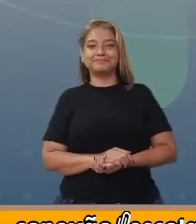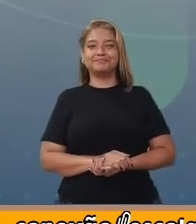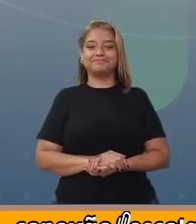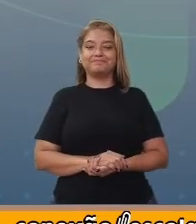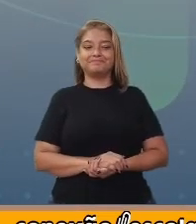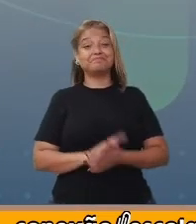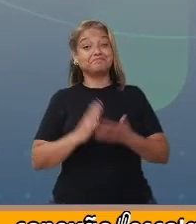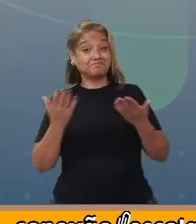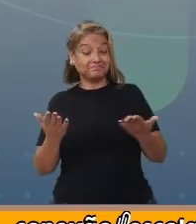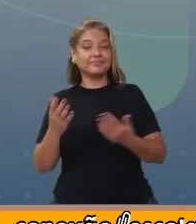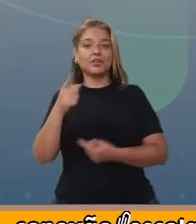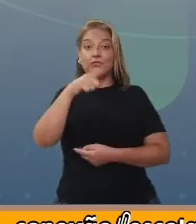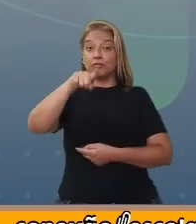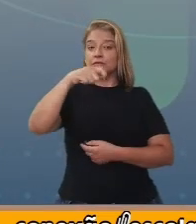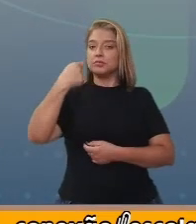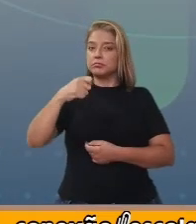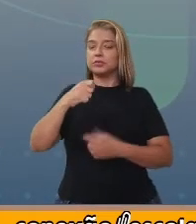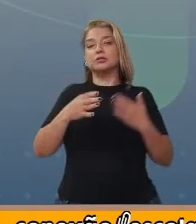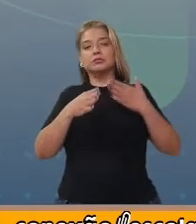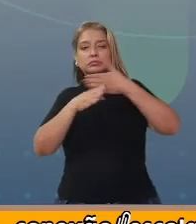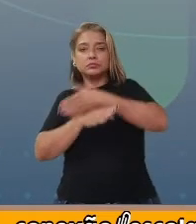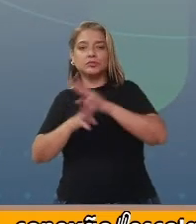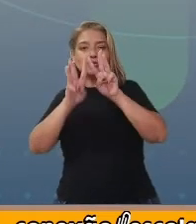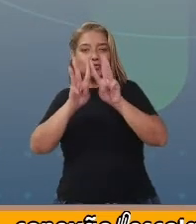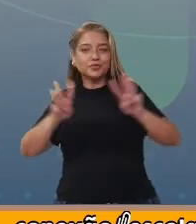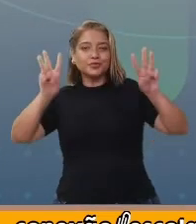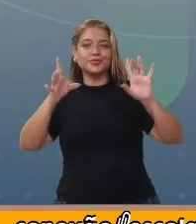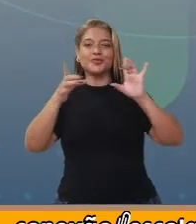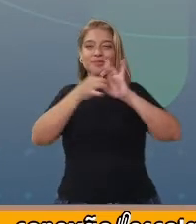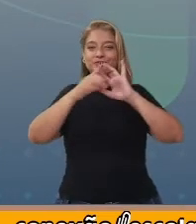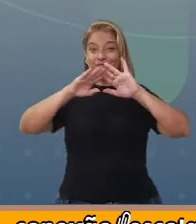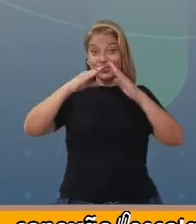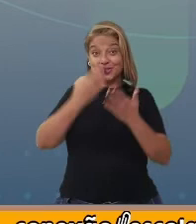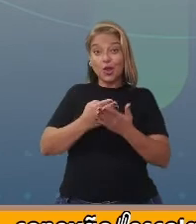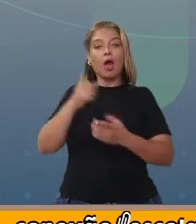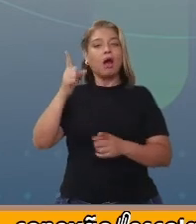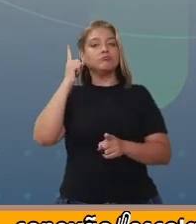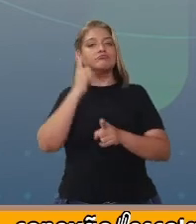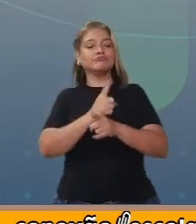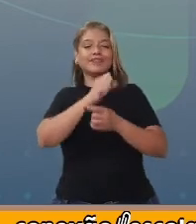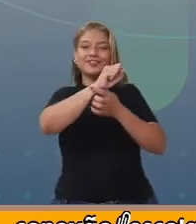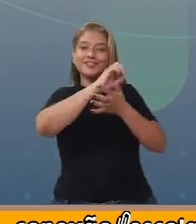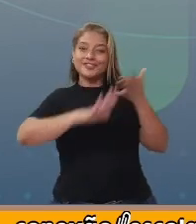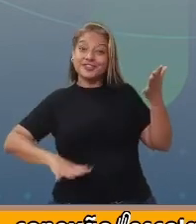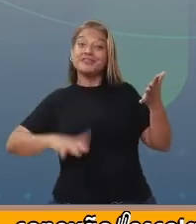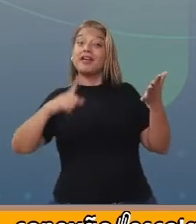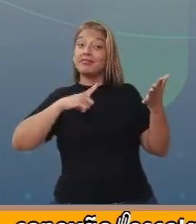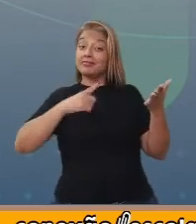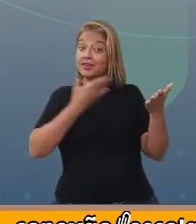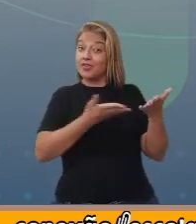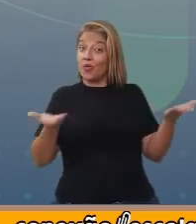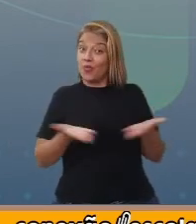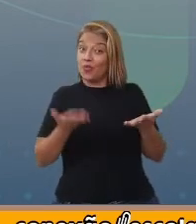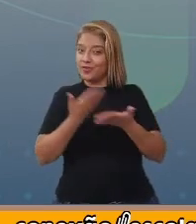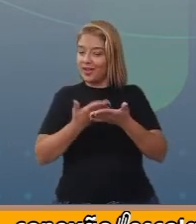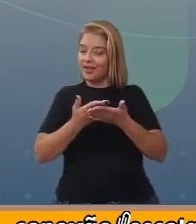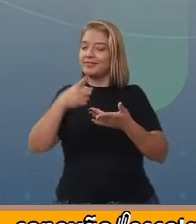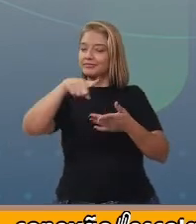Bom, você deve acessar o portal Conexão Escola e lá você vai encontrar a atividade proposta para essa aula de